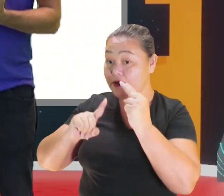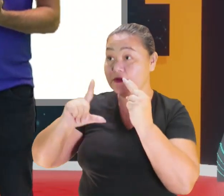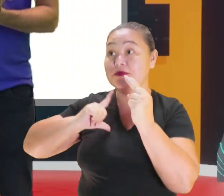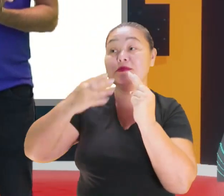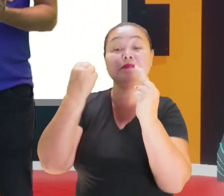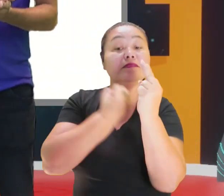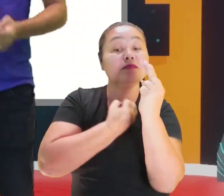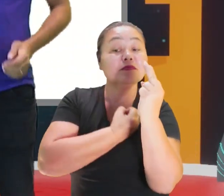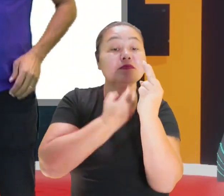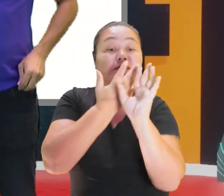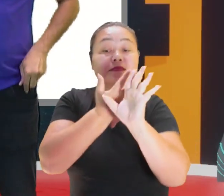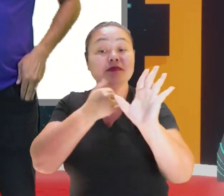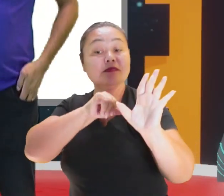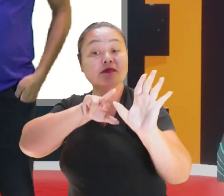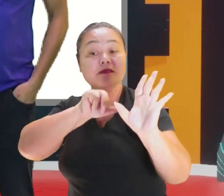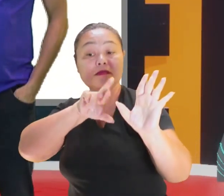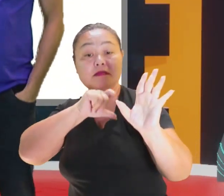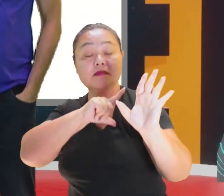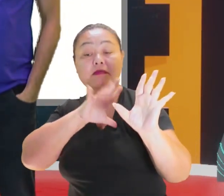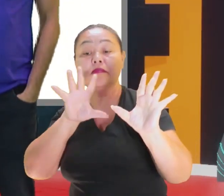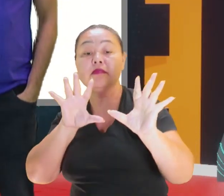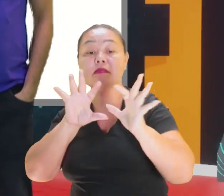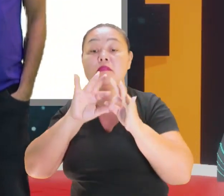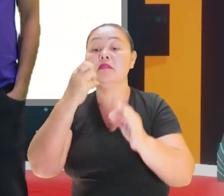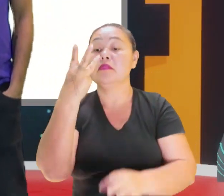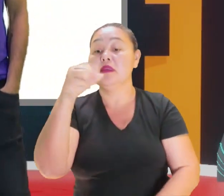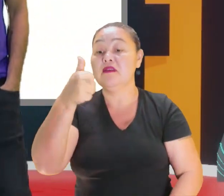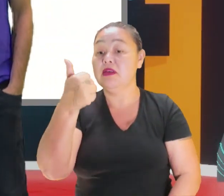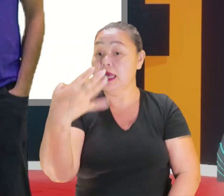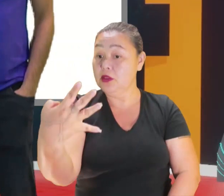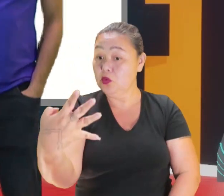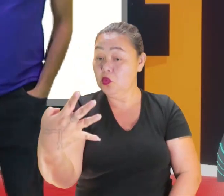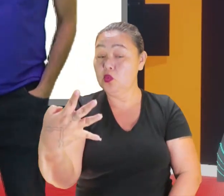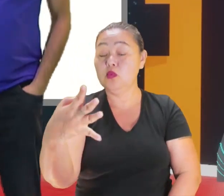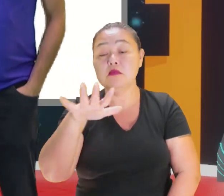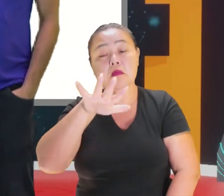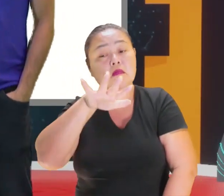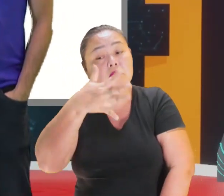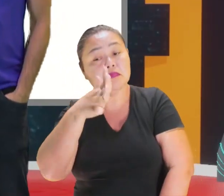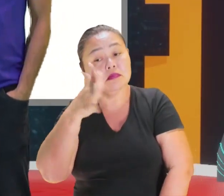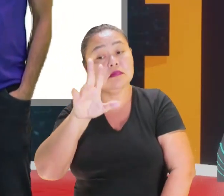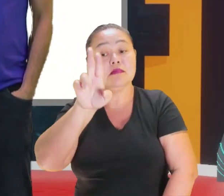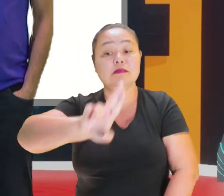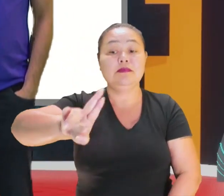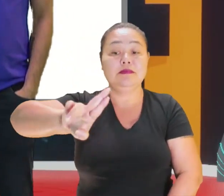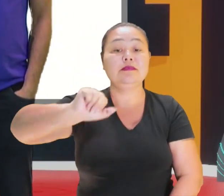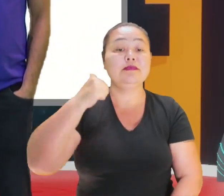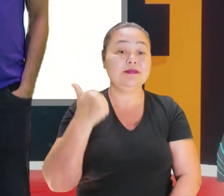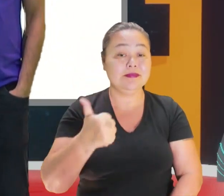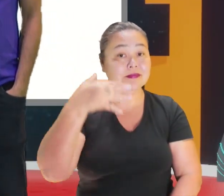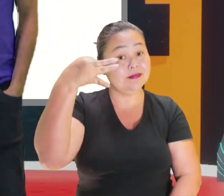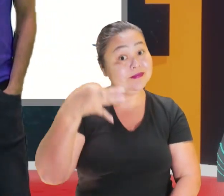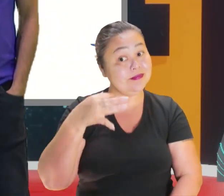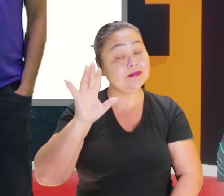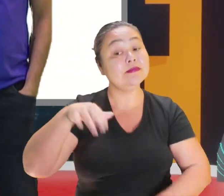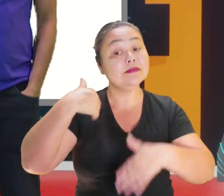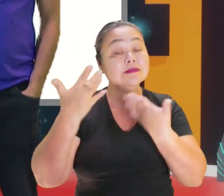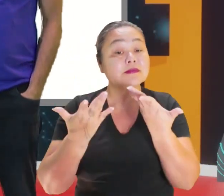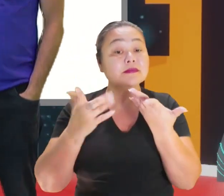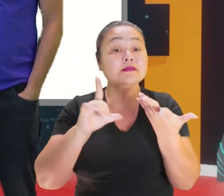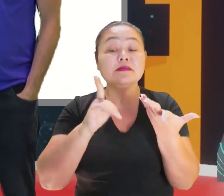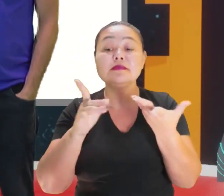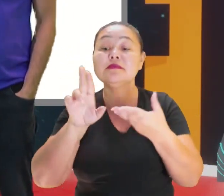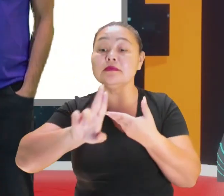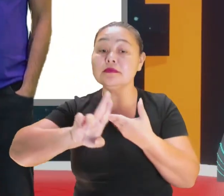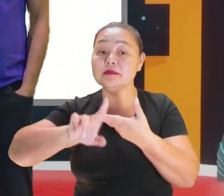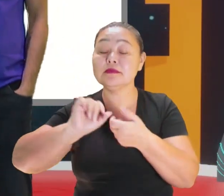que é um número irracional que arredondamos para 3,14, que é o mais usual aí, certinho? Quando a gente arredonda, a gente faz